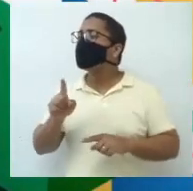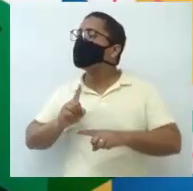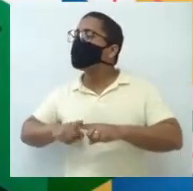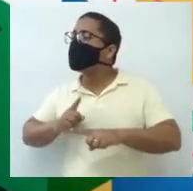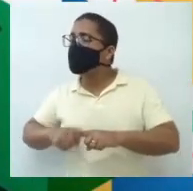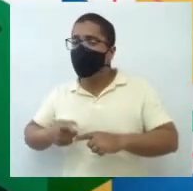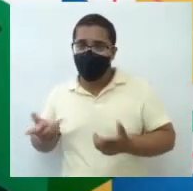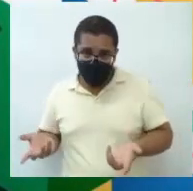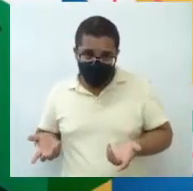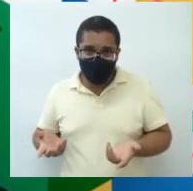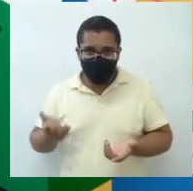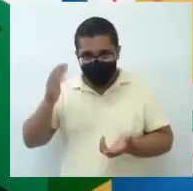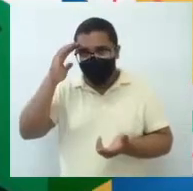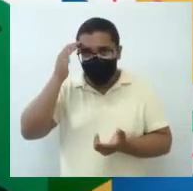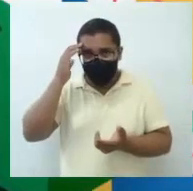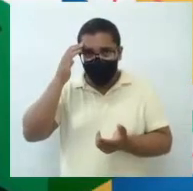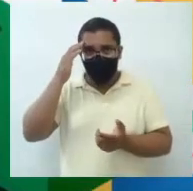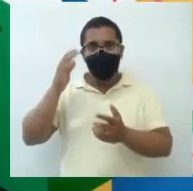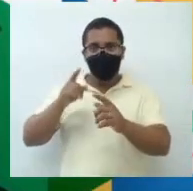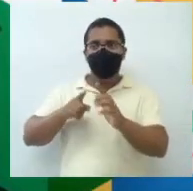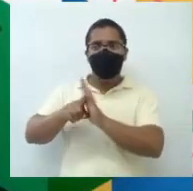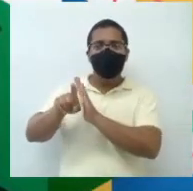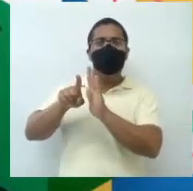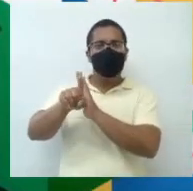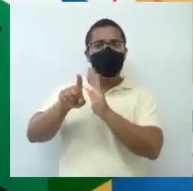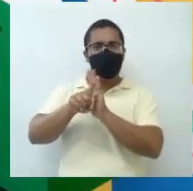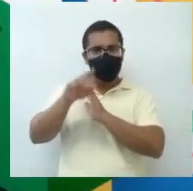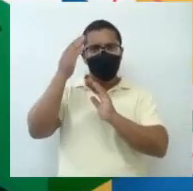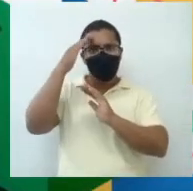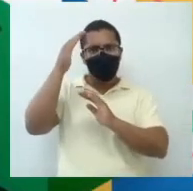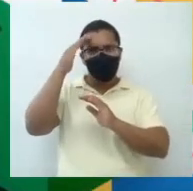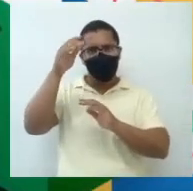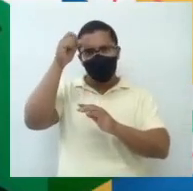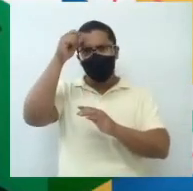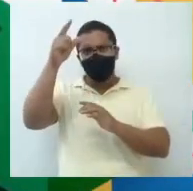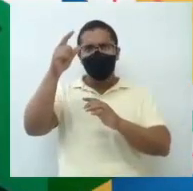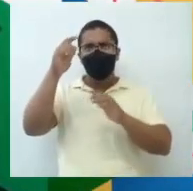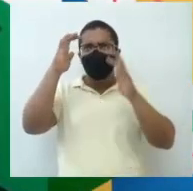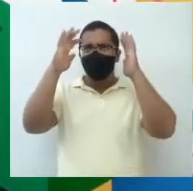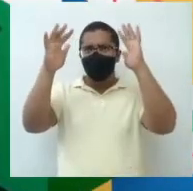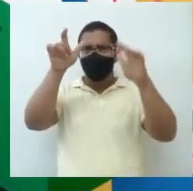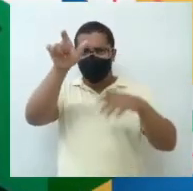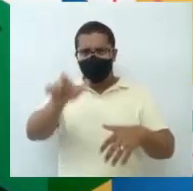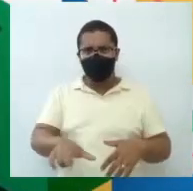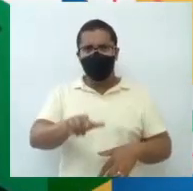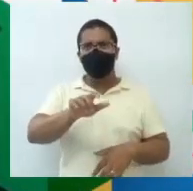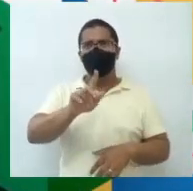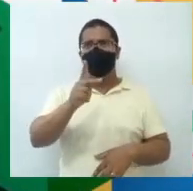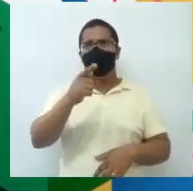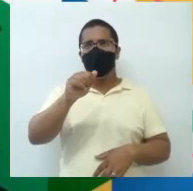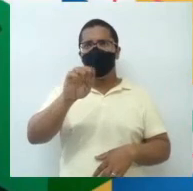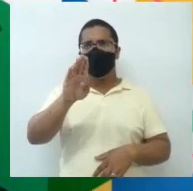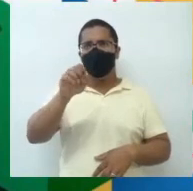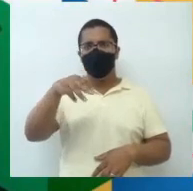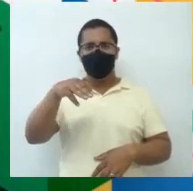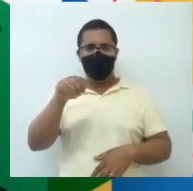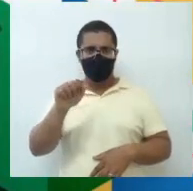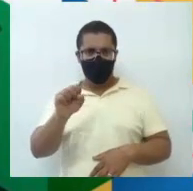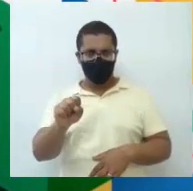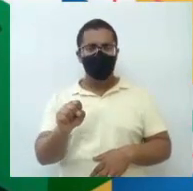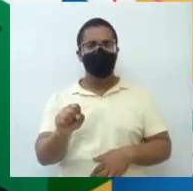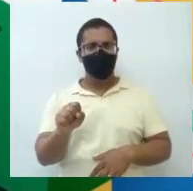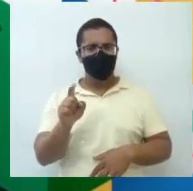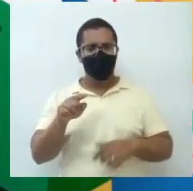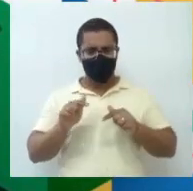Ok deu para você entender Até aqui deu para pegar a ideia do Pensamento desse filósofo do que seria o